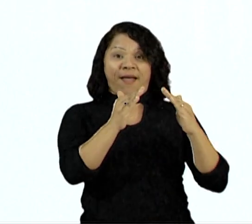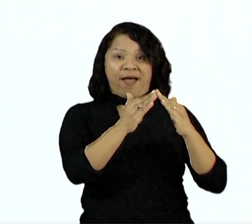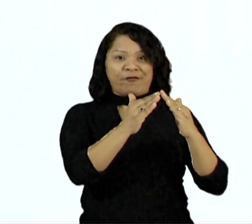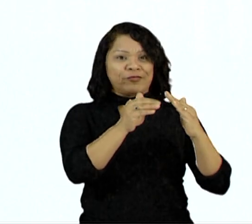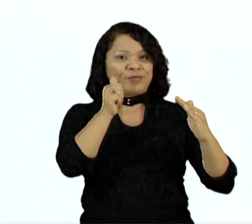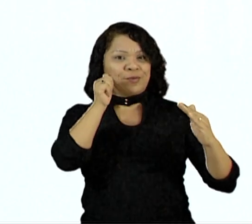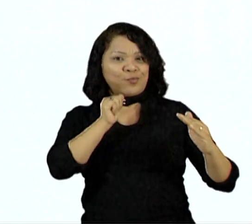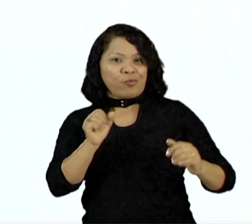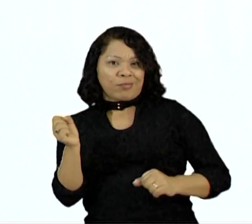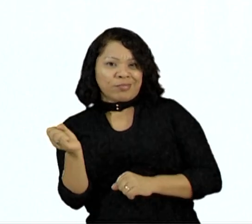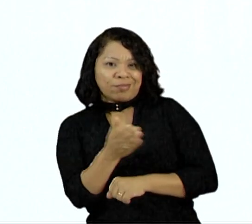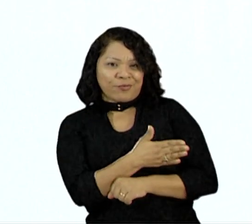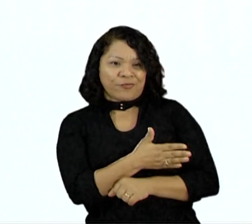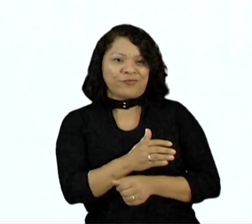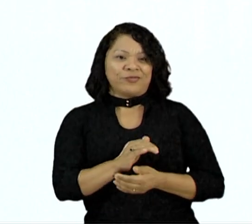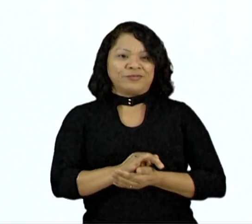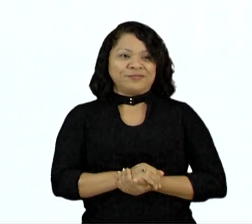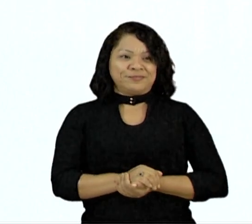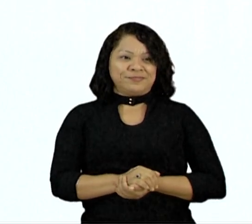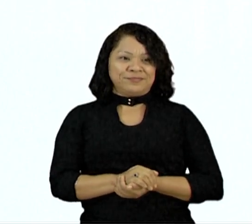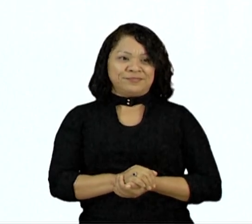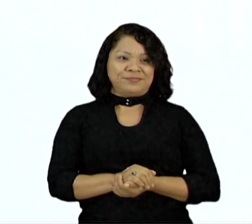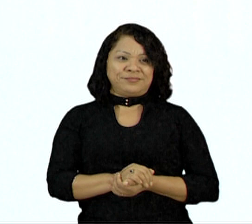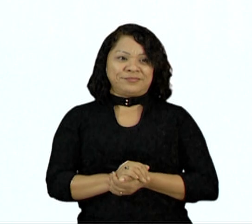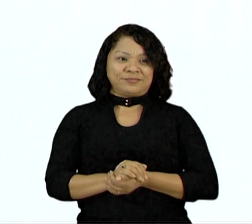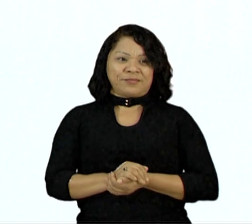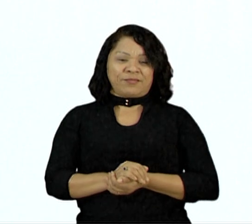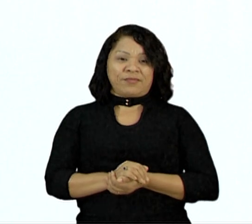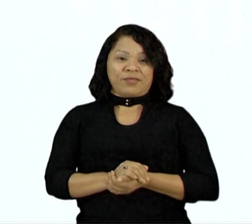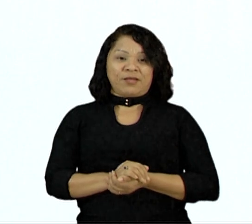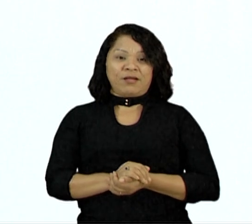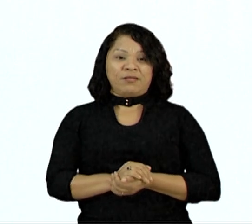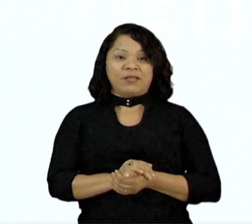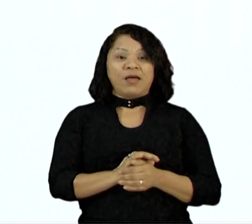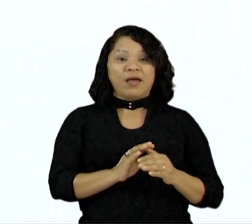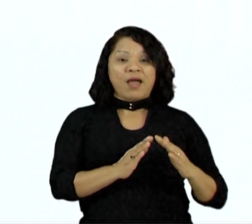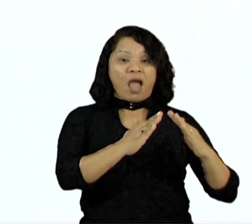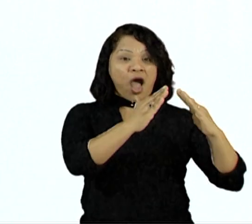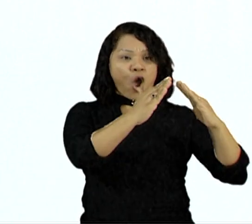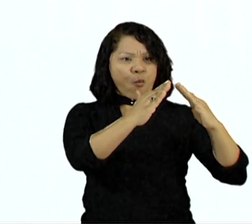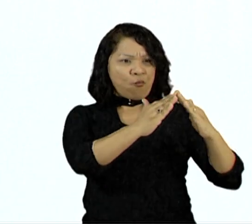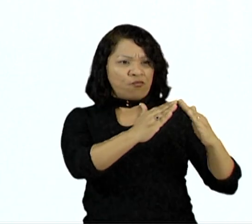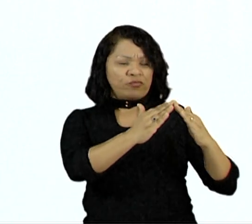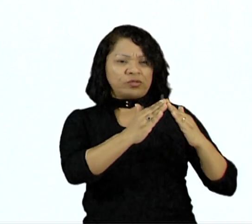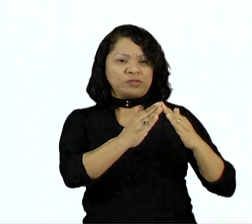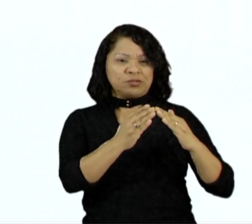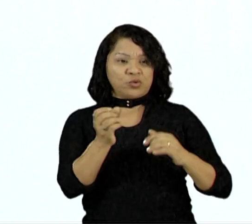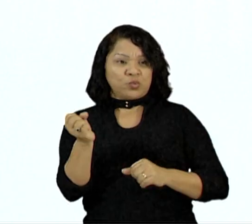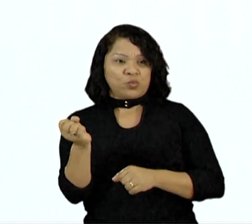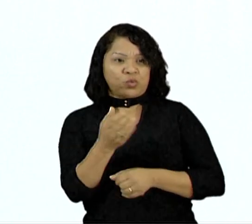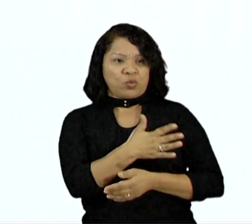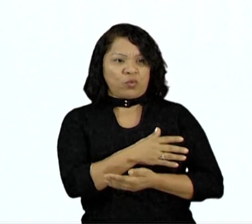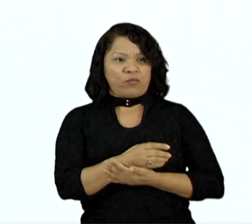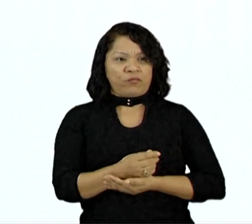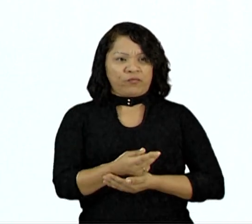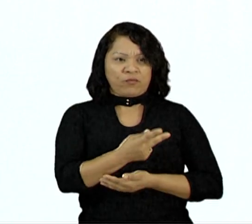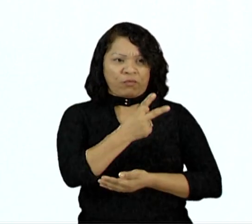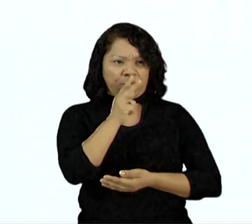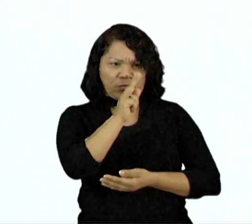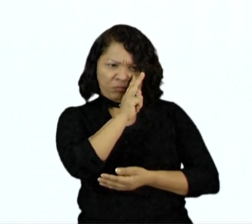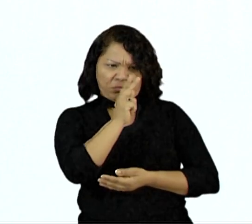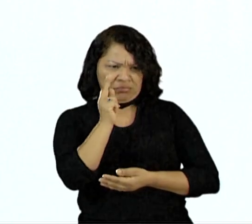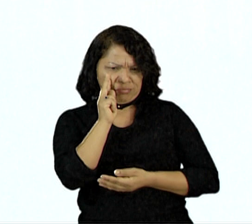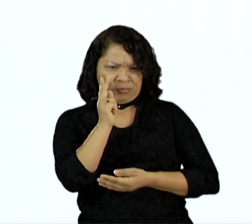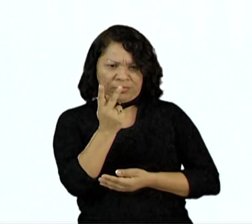nós estamos aí no exemplo. O vizinho novo, no singular, masculino. A